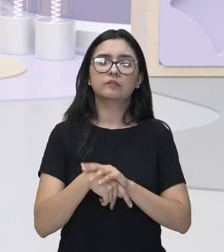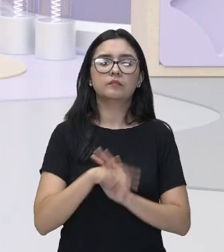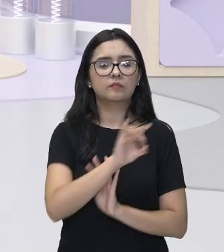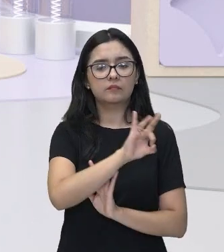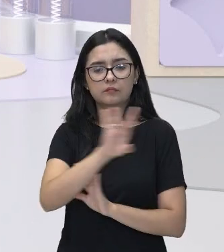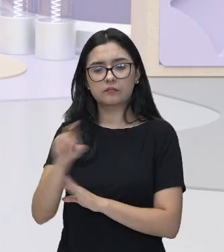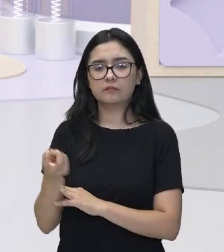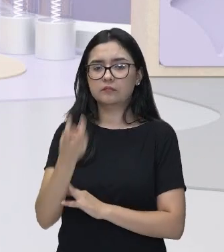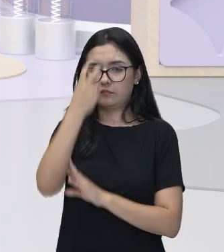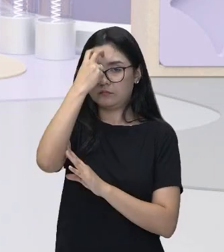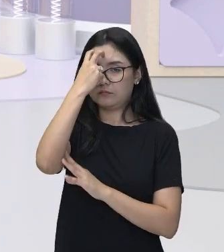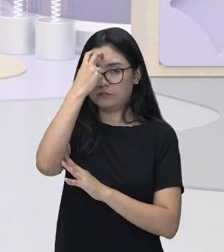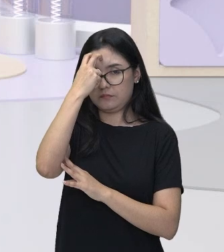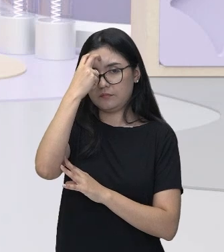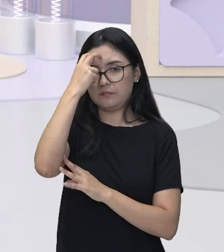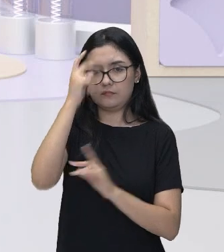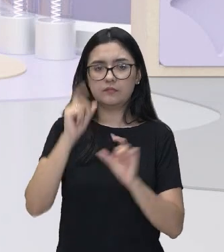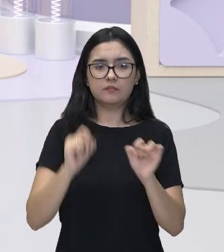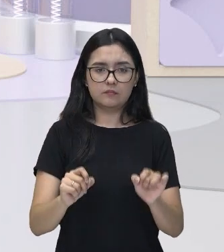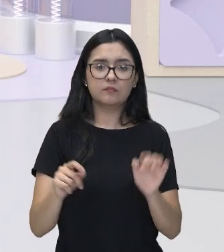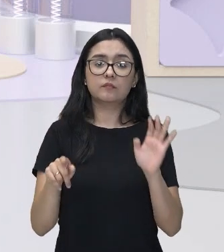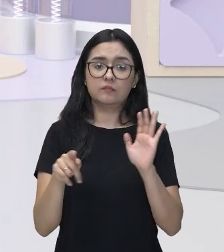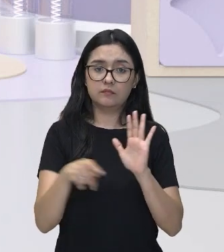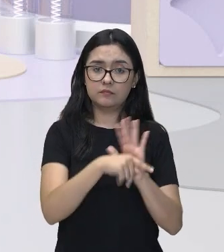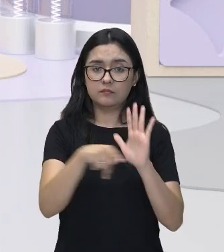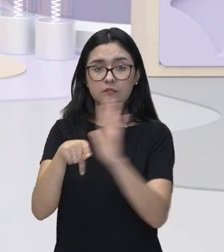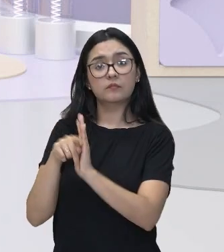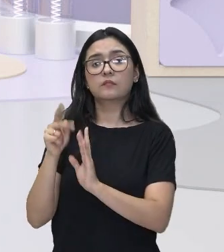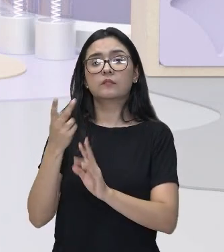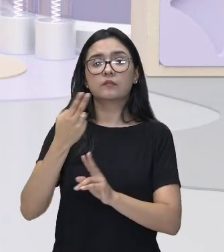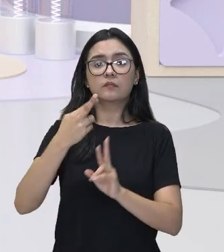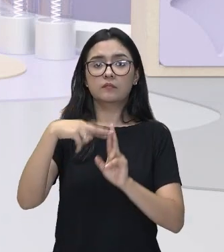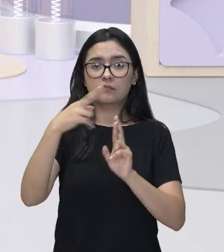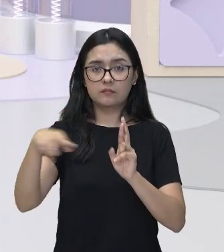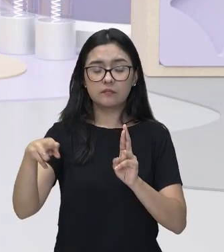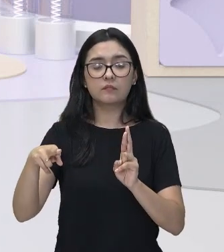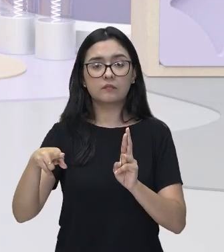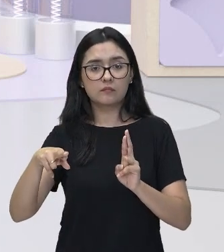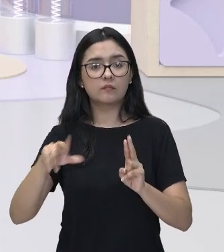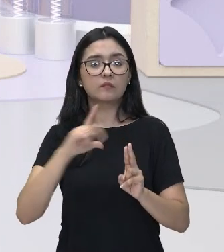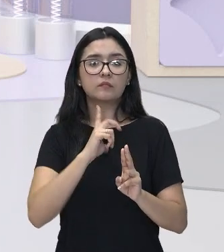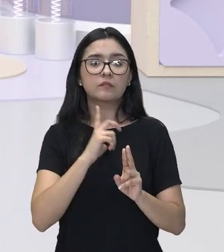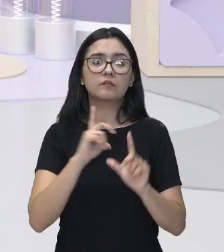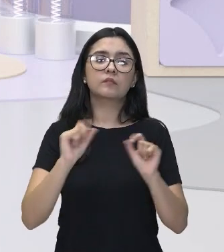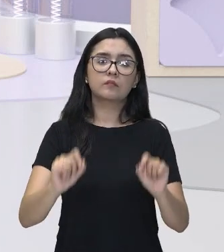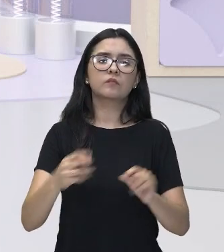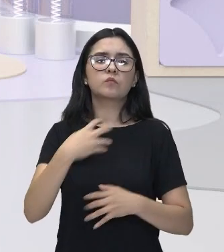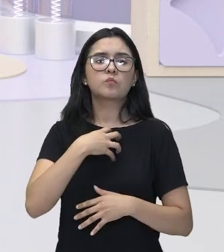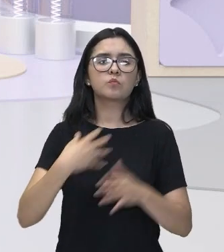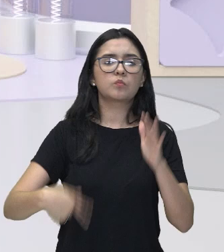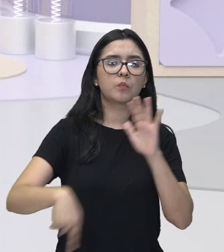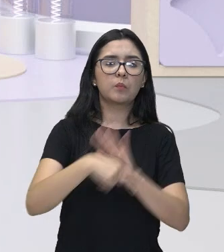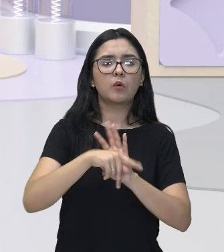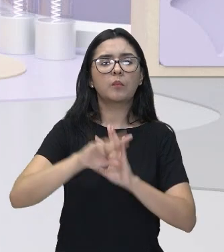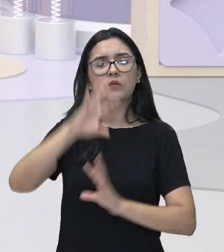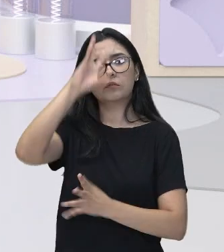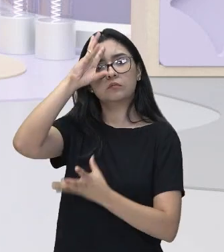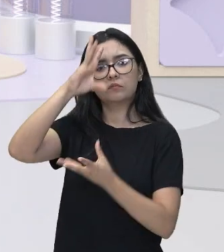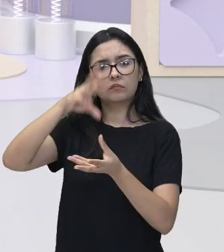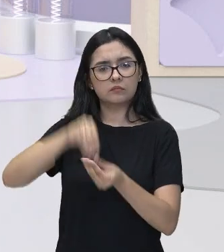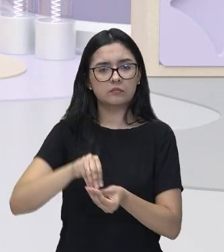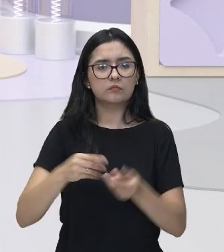e, por conseguinte, suas respectivas religiões têm uma maneira própria de entender